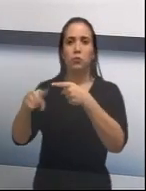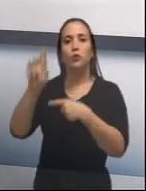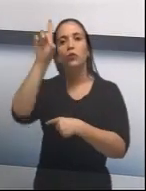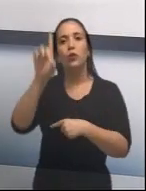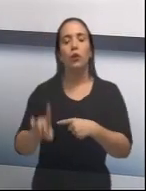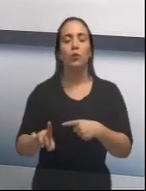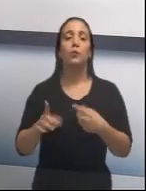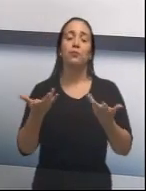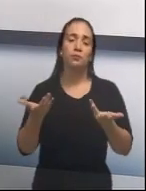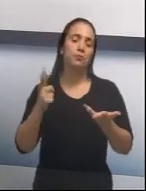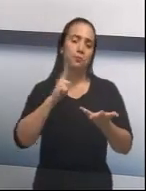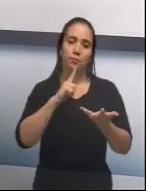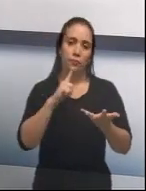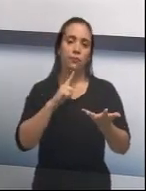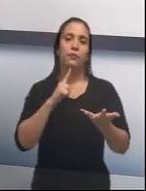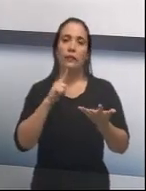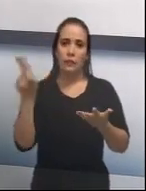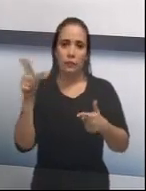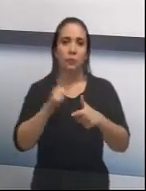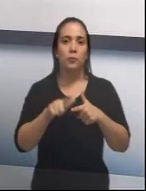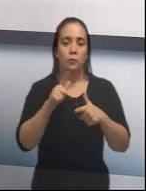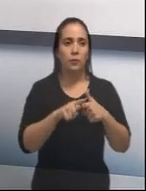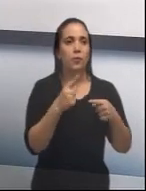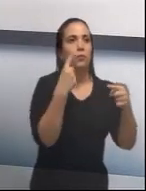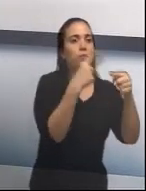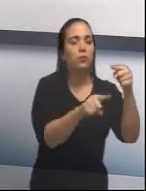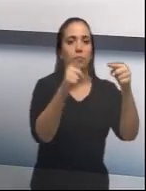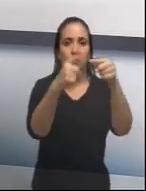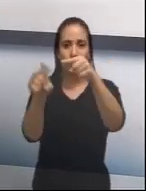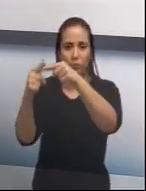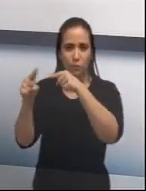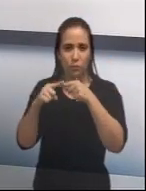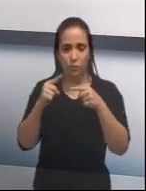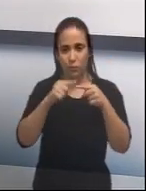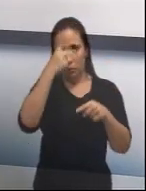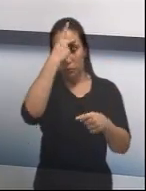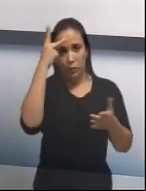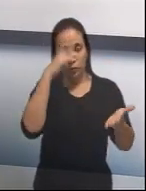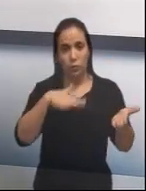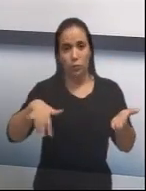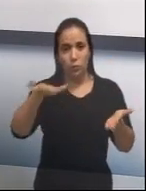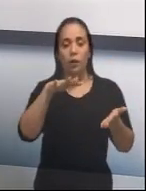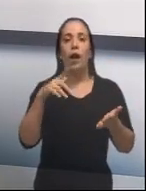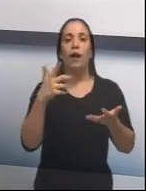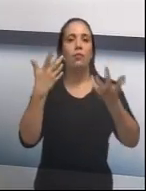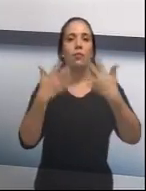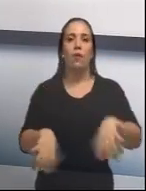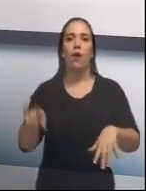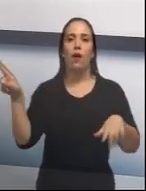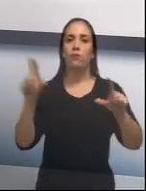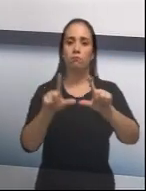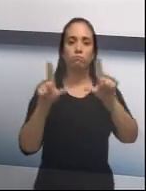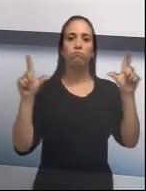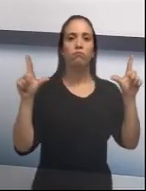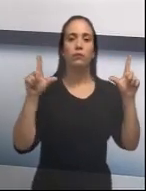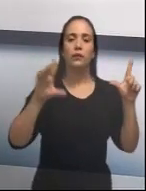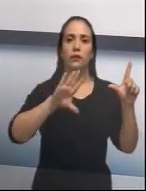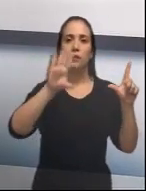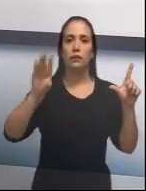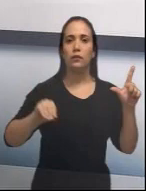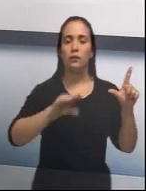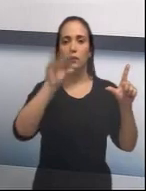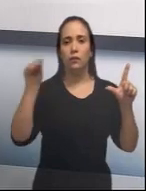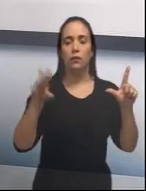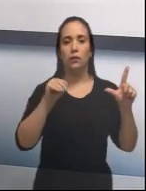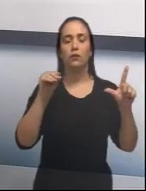direção. Aí por aí vai. Ele tem problemas sérios com muitas pessoas que boicotam e